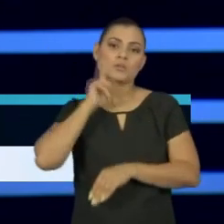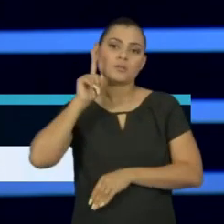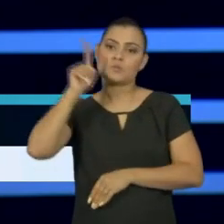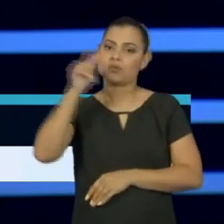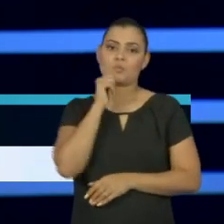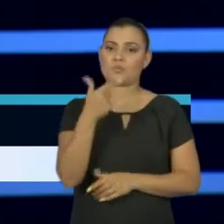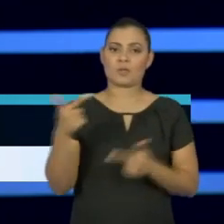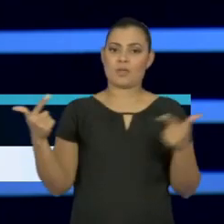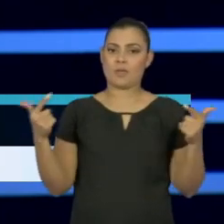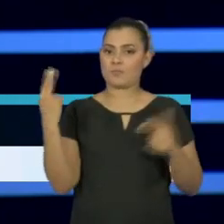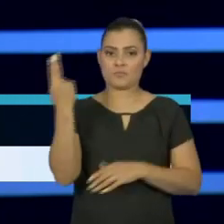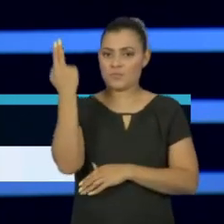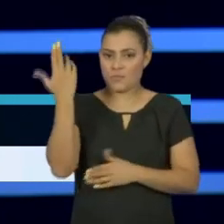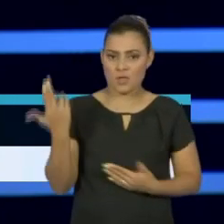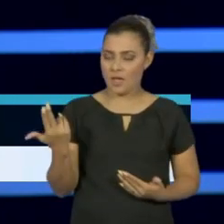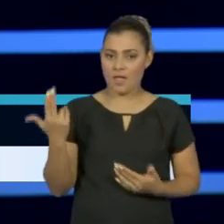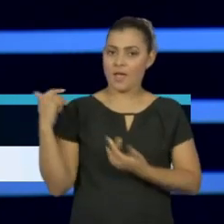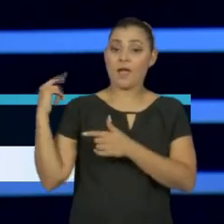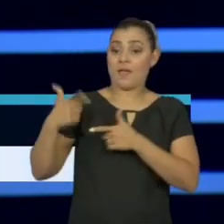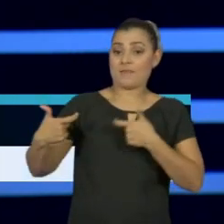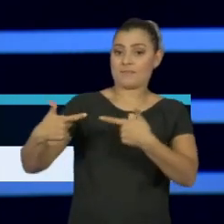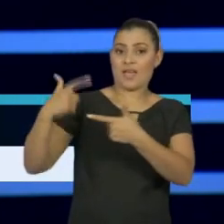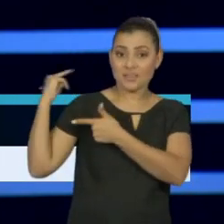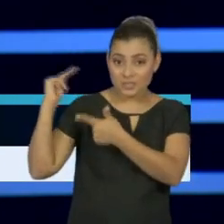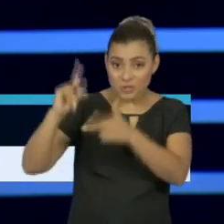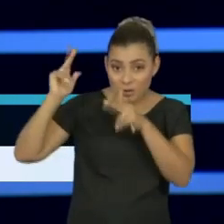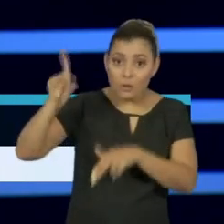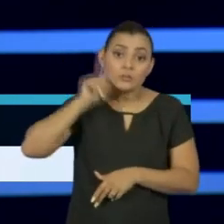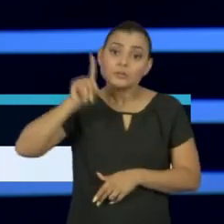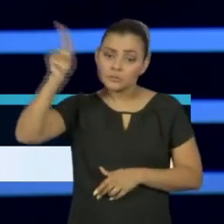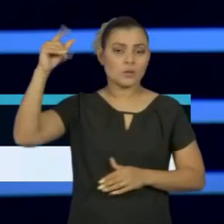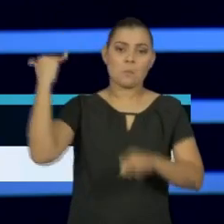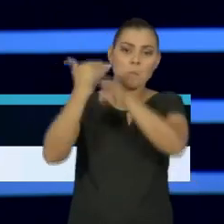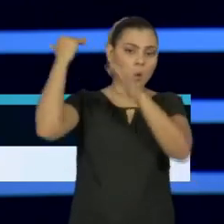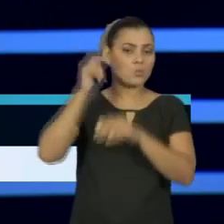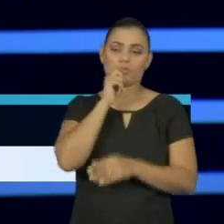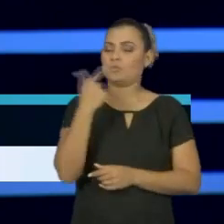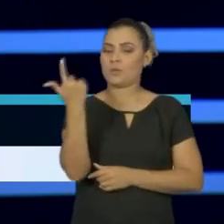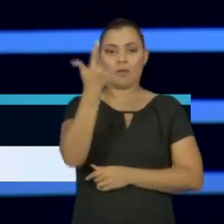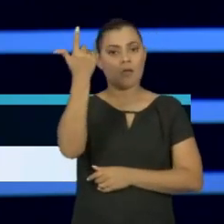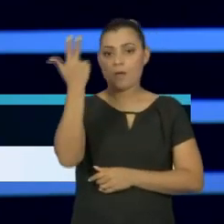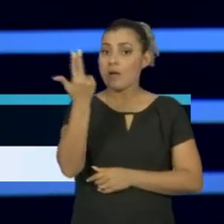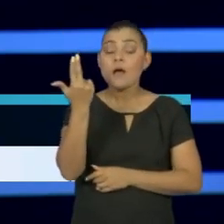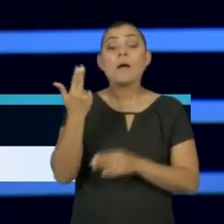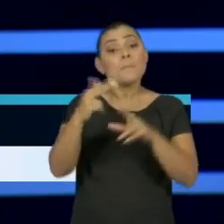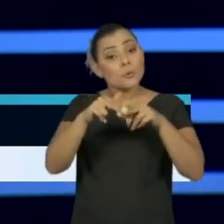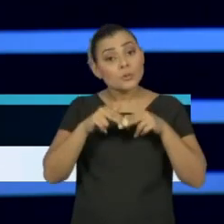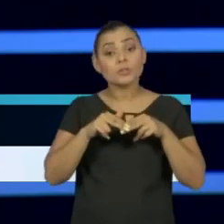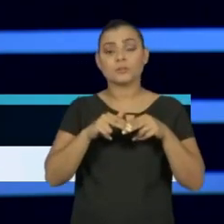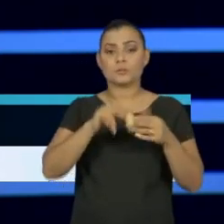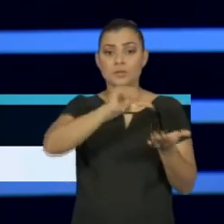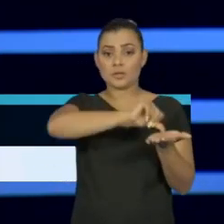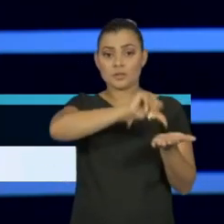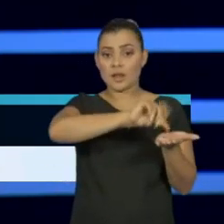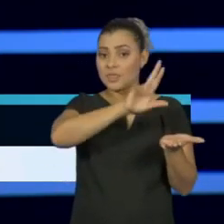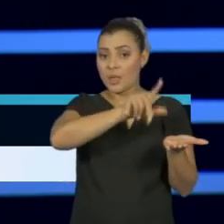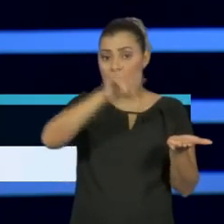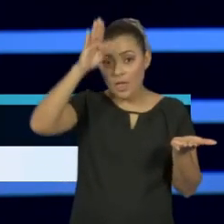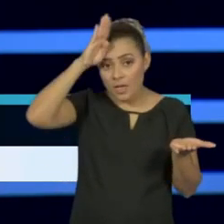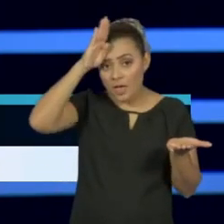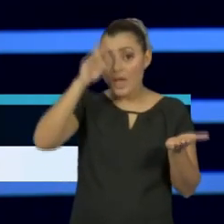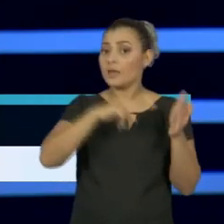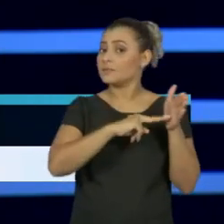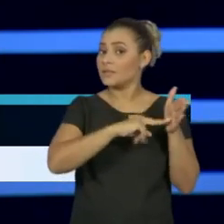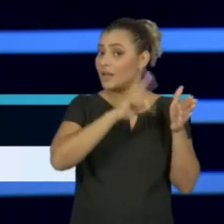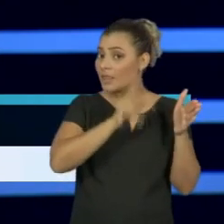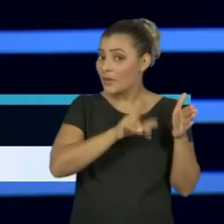não consegue entrar numa guerra tradicional contra os Estados Unidos. Mas, ao mesmo tempo, os Estados Unidos sabem que o Irã não é o Iraque, o Irã não é a Síria, o